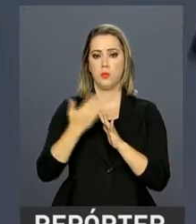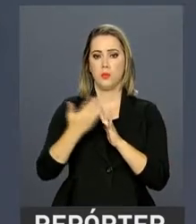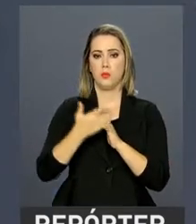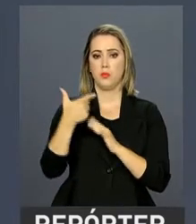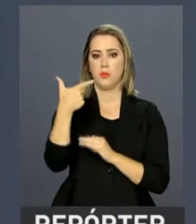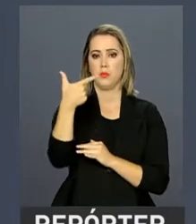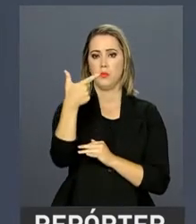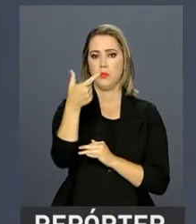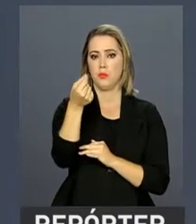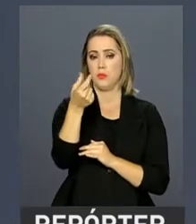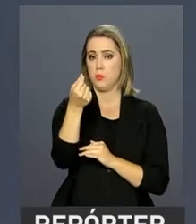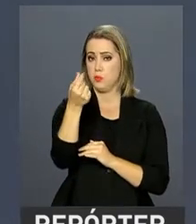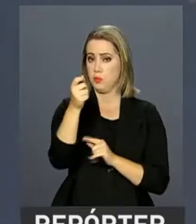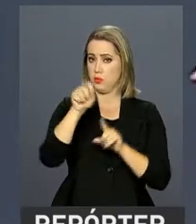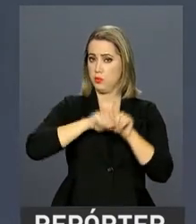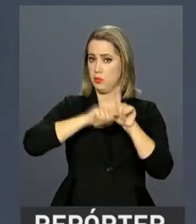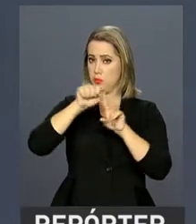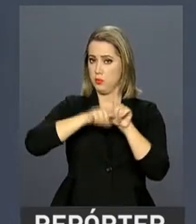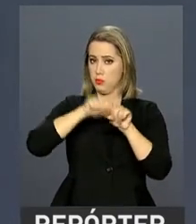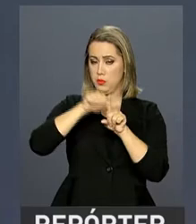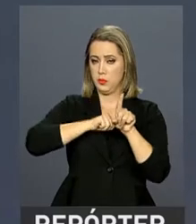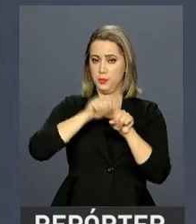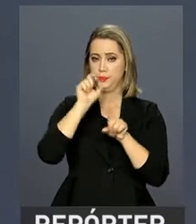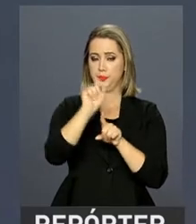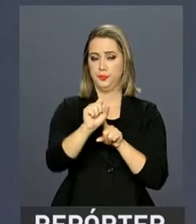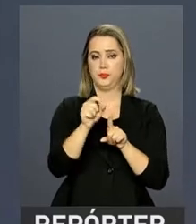200 mil da